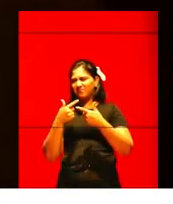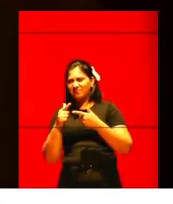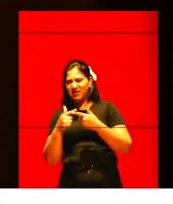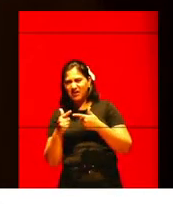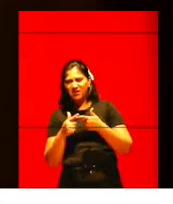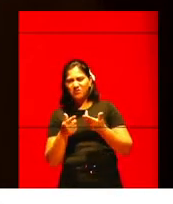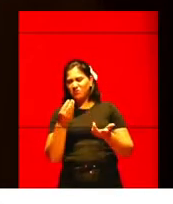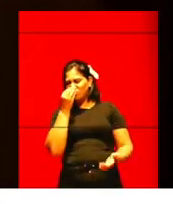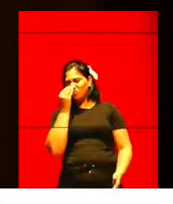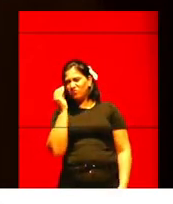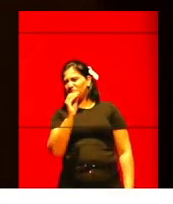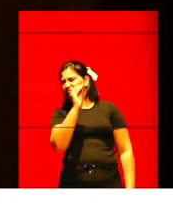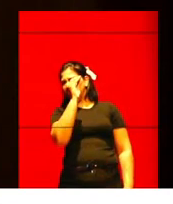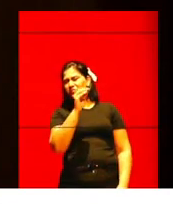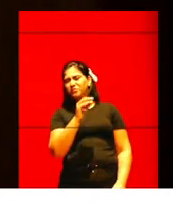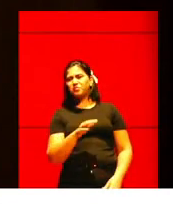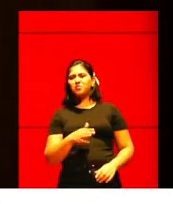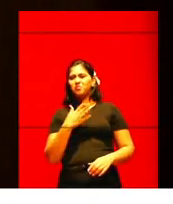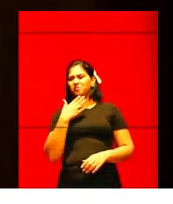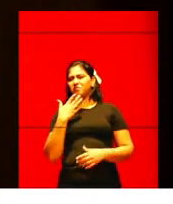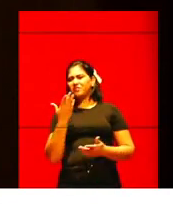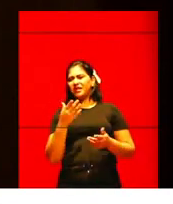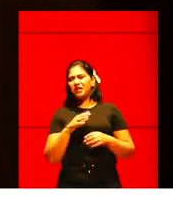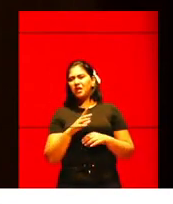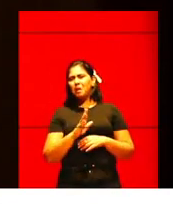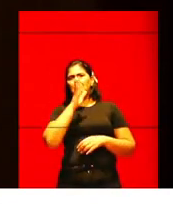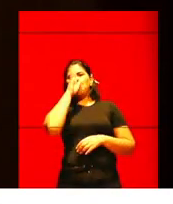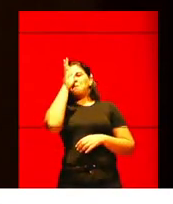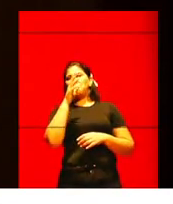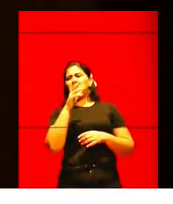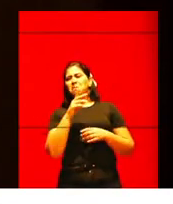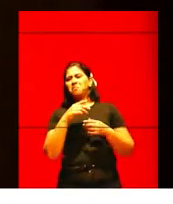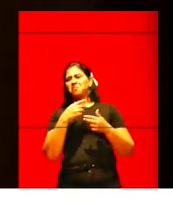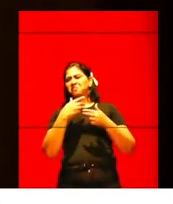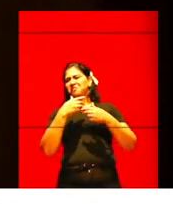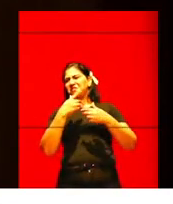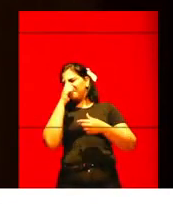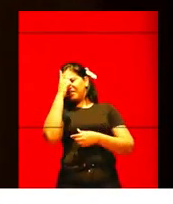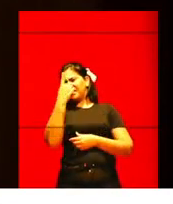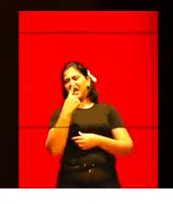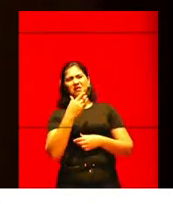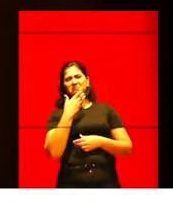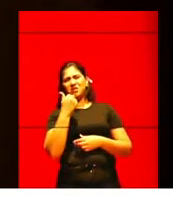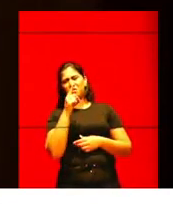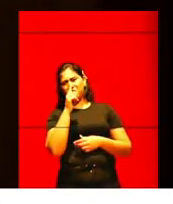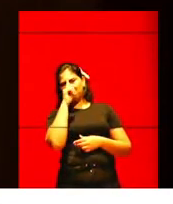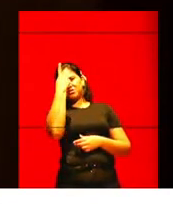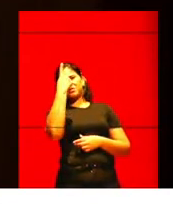o seguinte, vamos fazer uma literatura também do nada. Vamos fazer assim, passa para mim o slide, por favor.